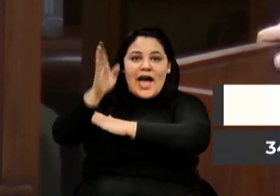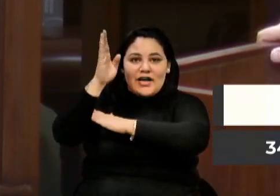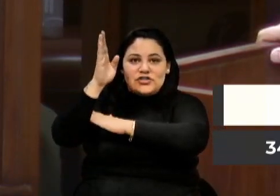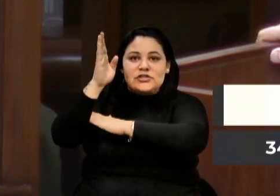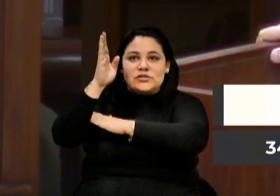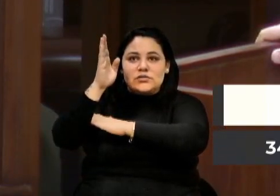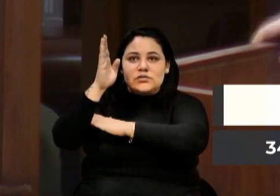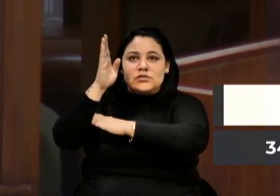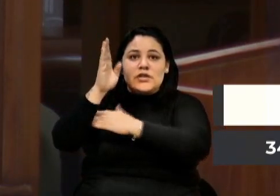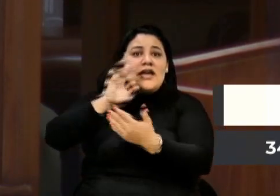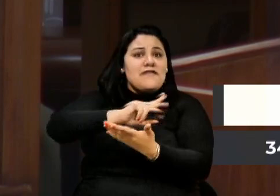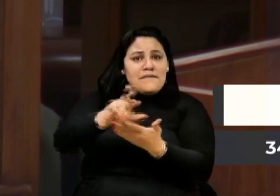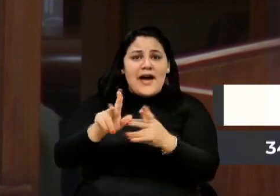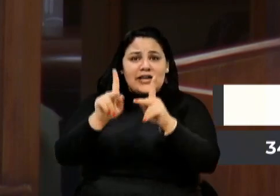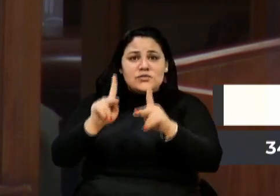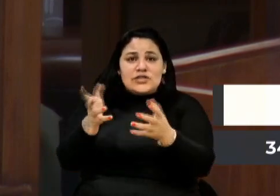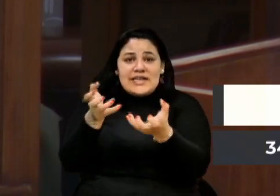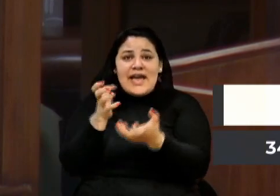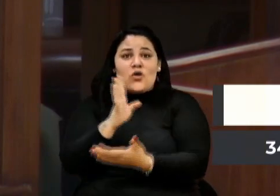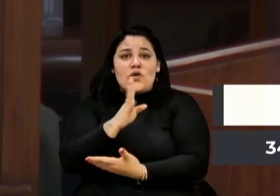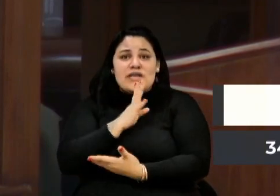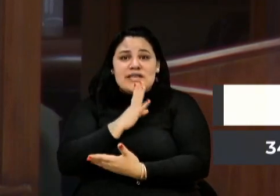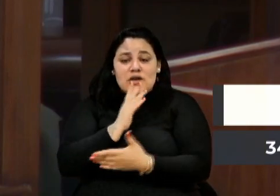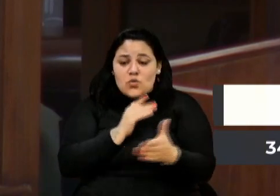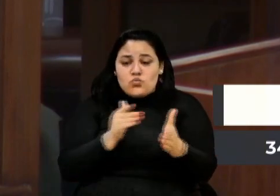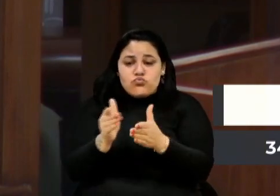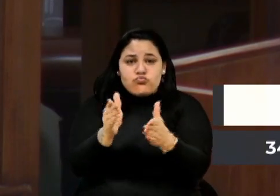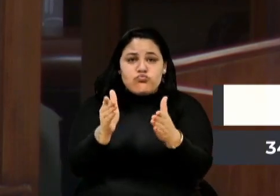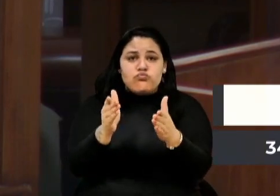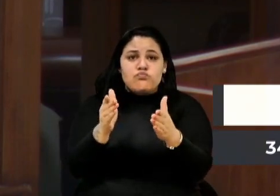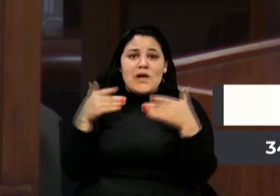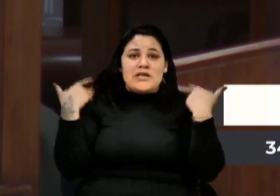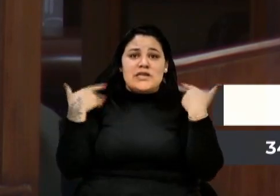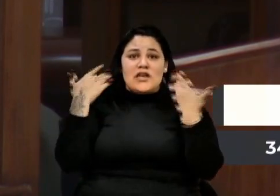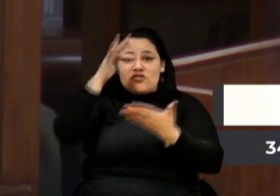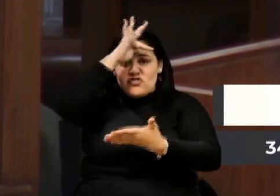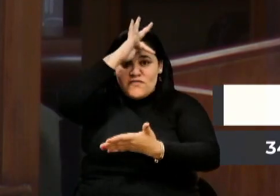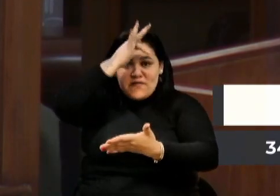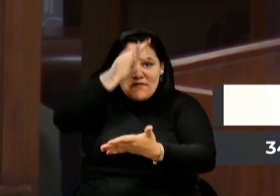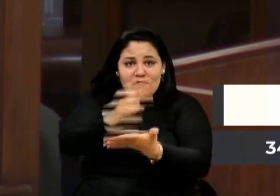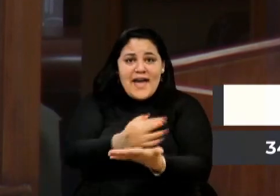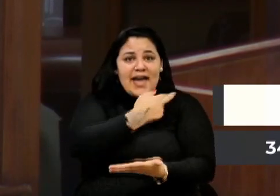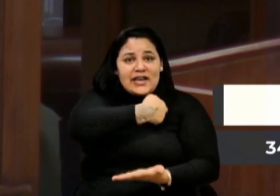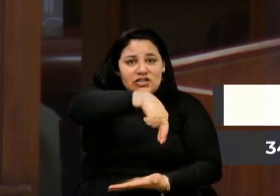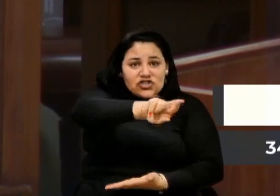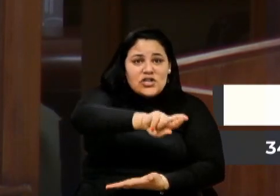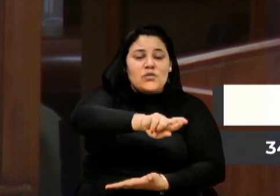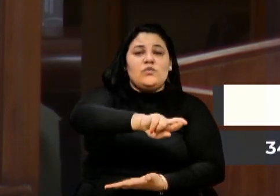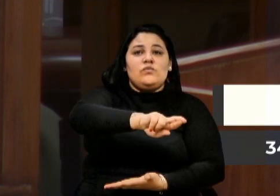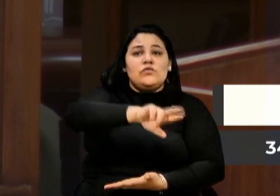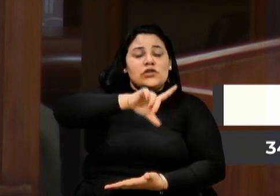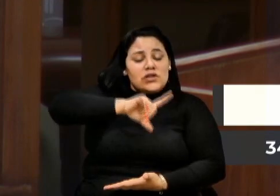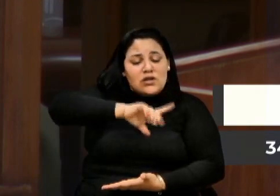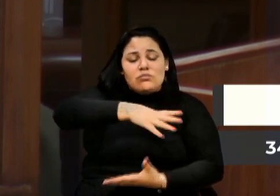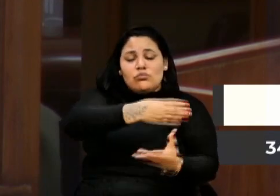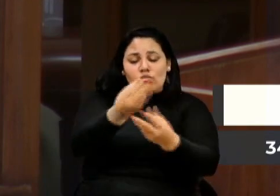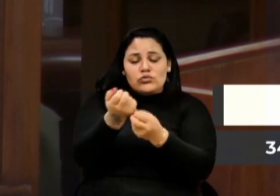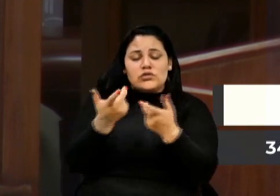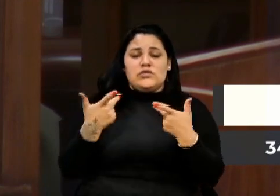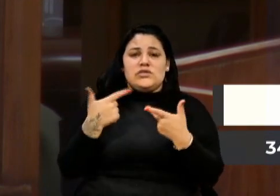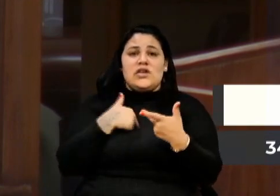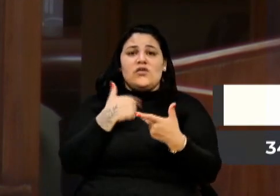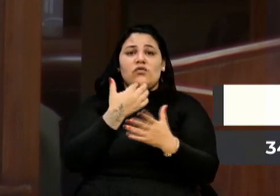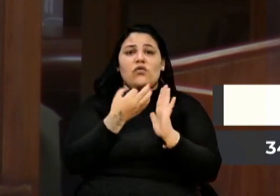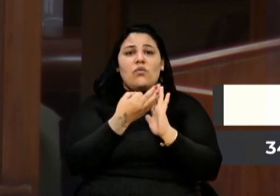turismo religioso. E tem dentro dos pavilhões, como o senhor bem lembrou, e tem muita coisa fora dos pavilhões. Então, o município que não perca essa